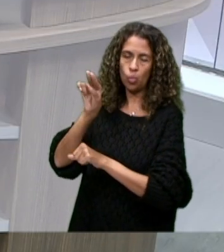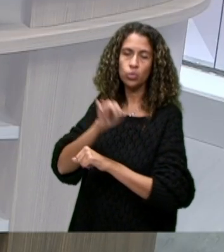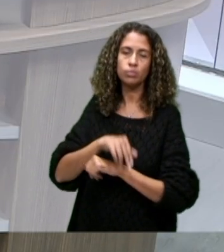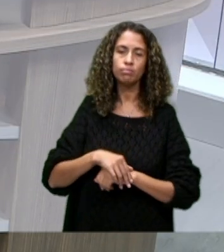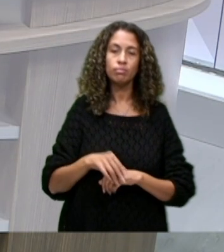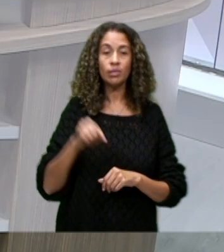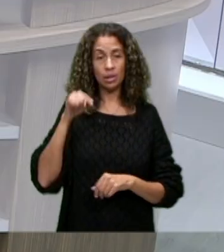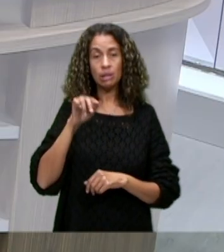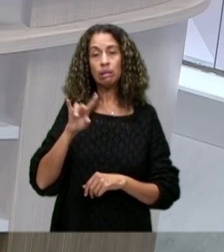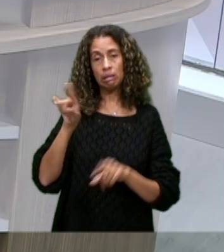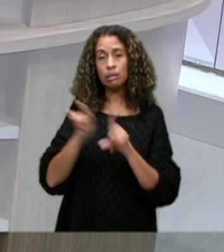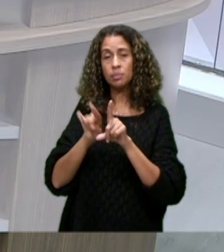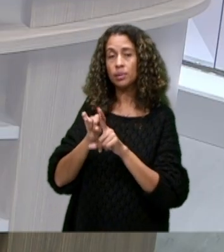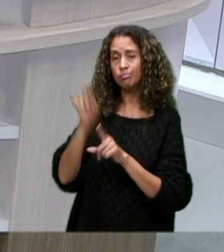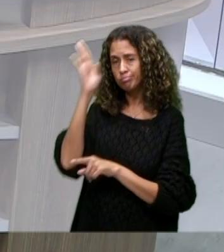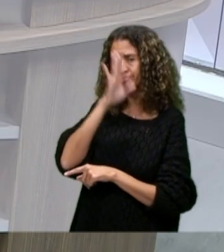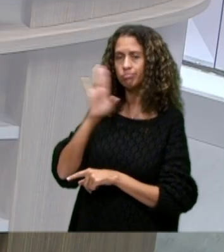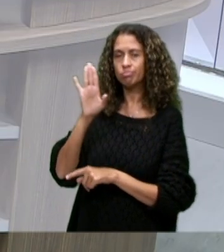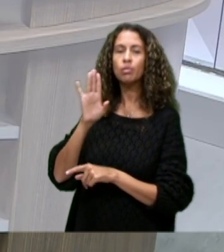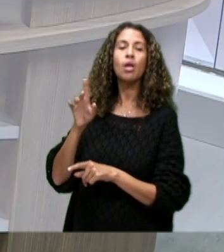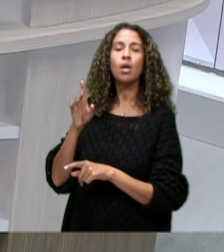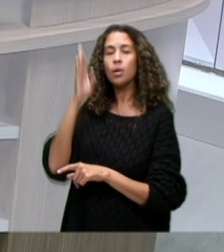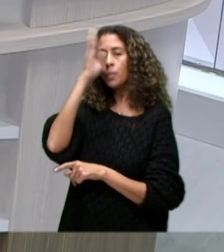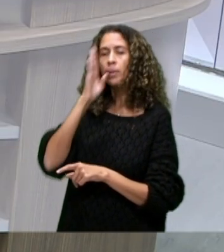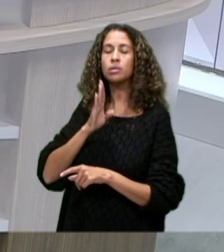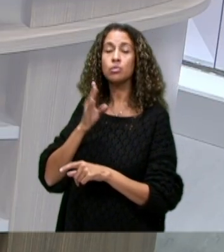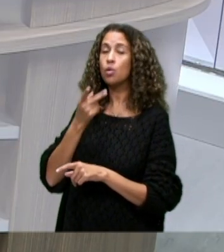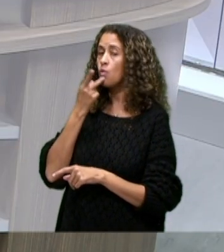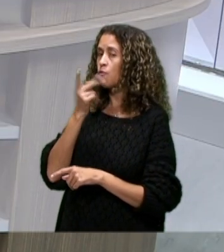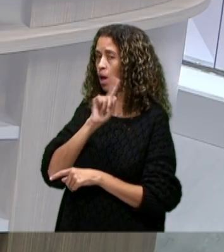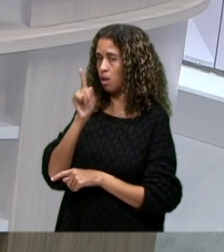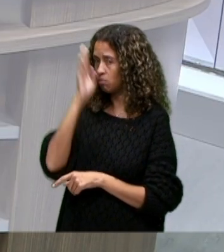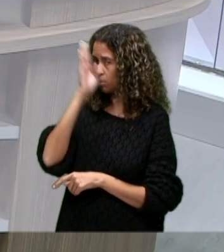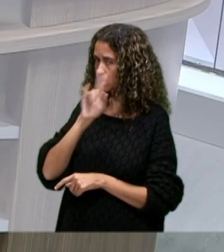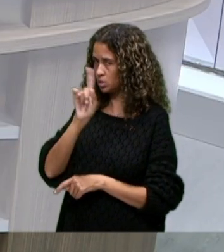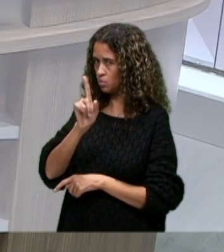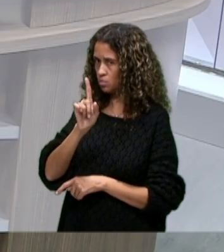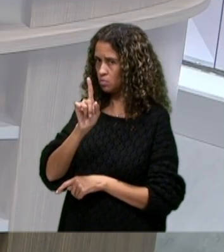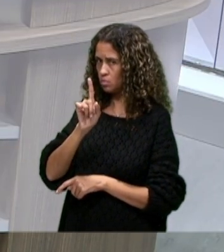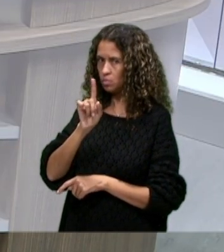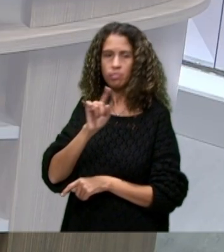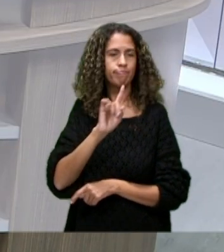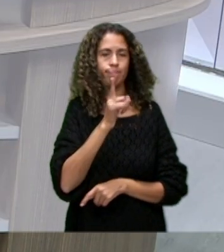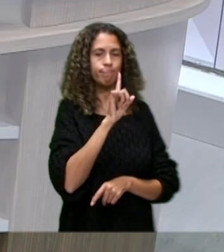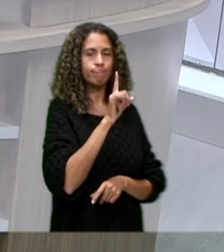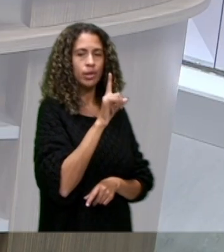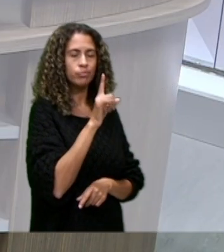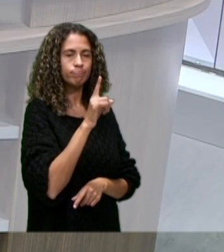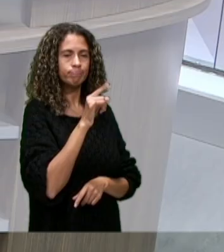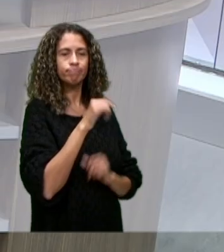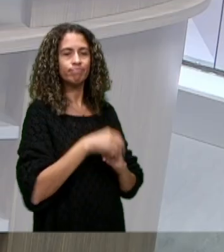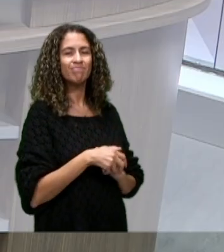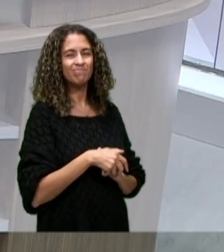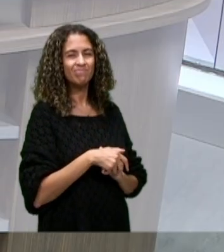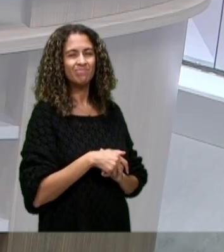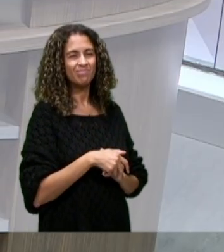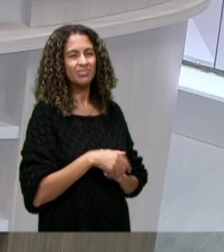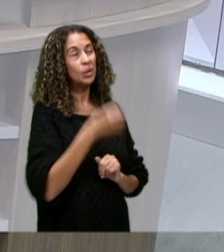Inclusive no Brasil ali, porque a história ali acho que não mostra, no primeiro capítulo, acho que não mostra no Brasil, né? Não. Mas vai acontecer.